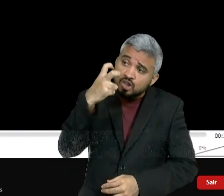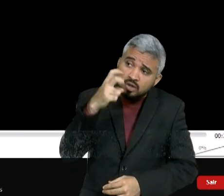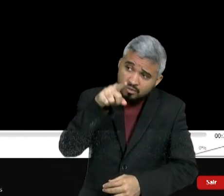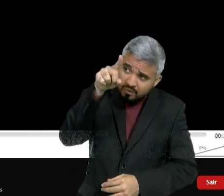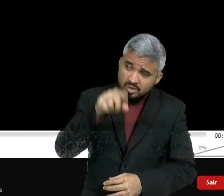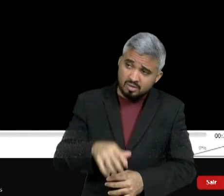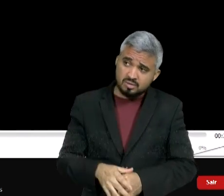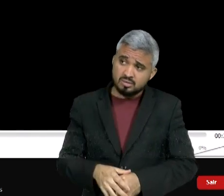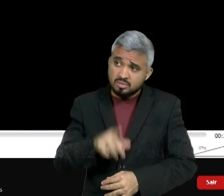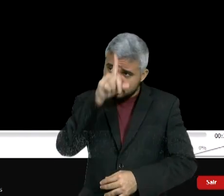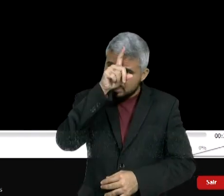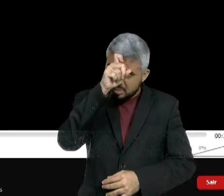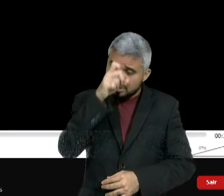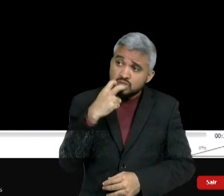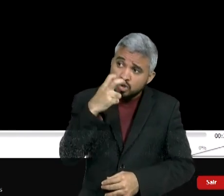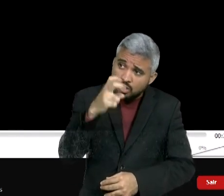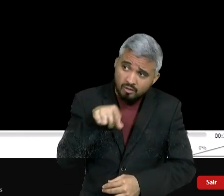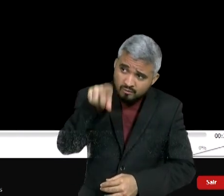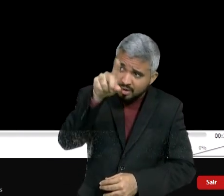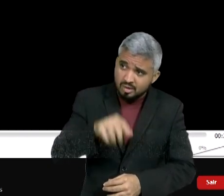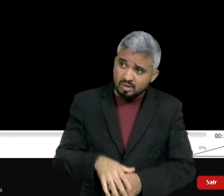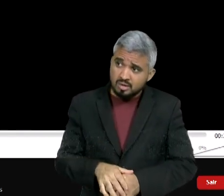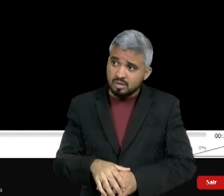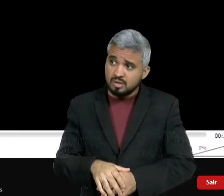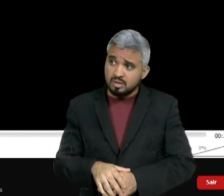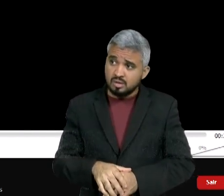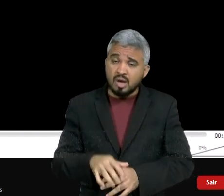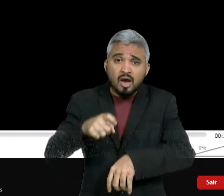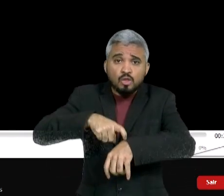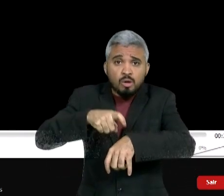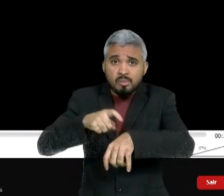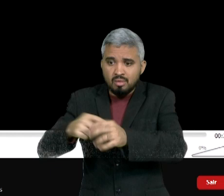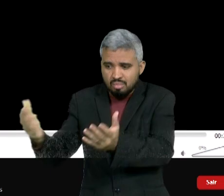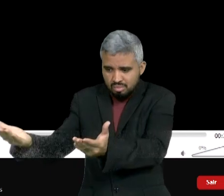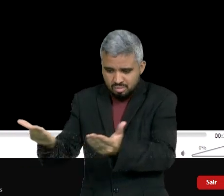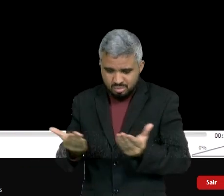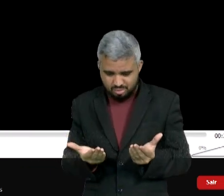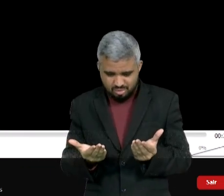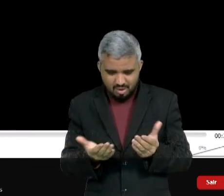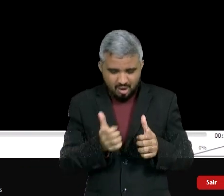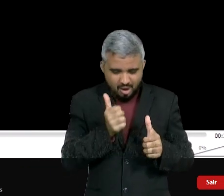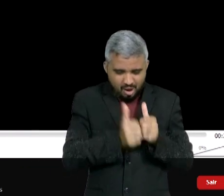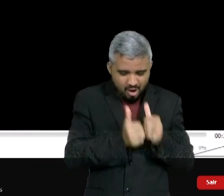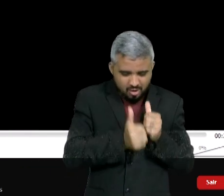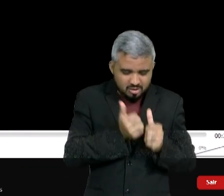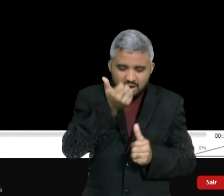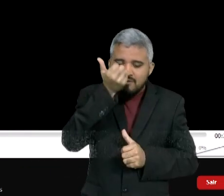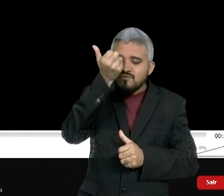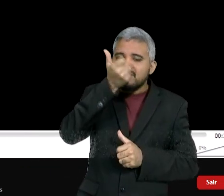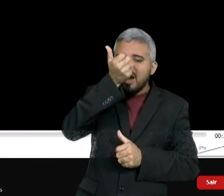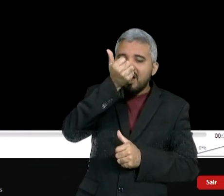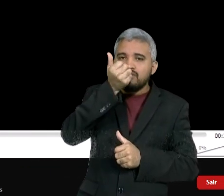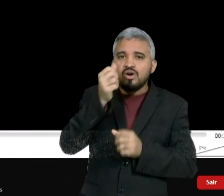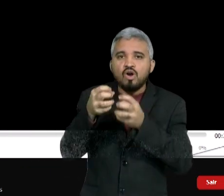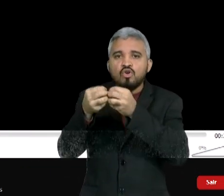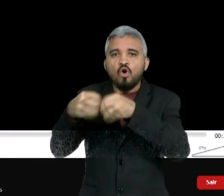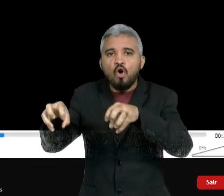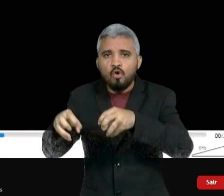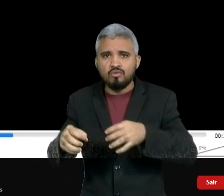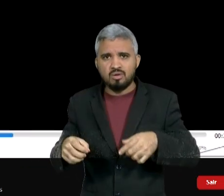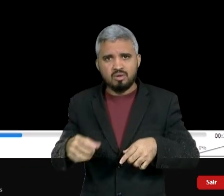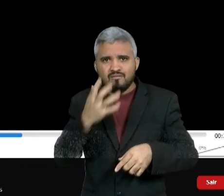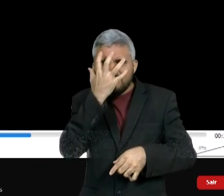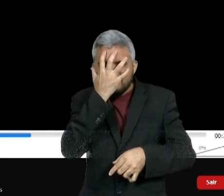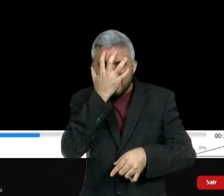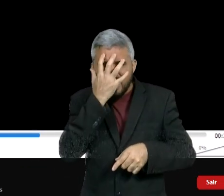Aí, quando chegar o seu almoço, você pegar uma bandeja com arroz, farofa e ovo. Isso é uma vergonha.